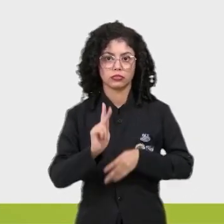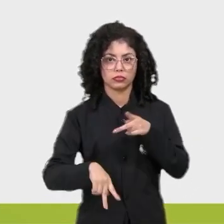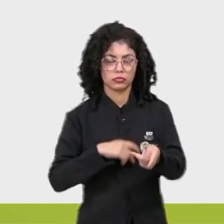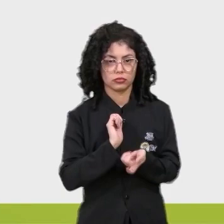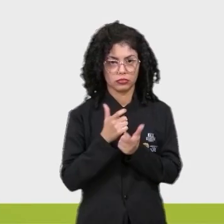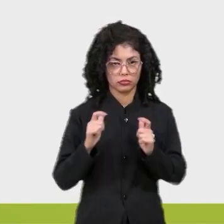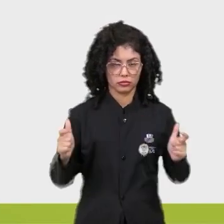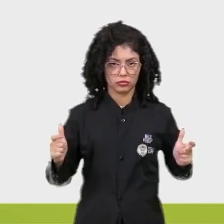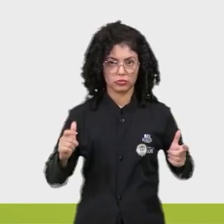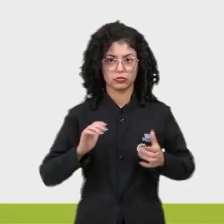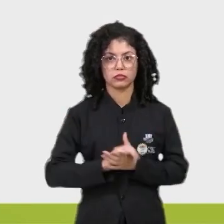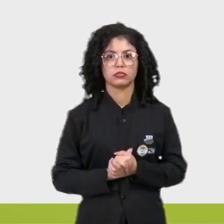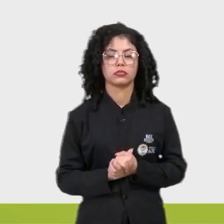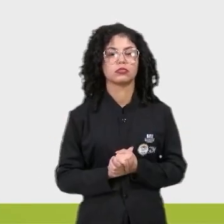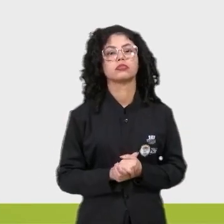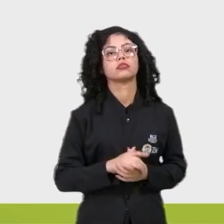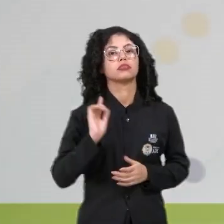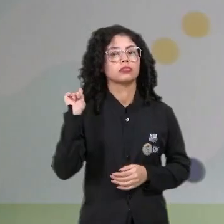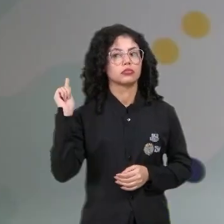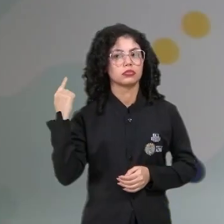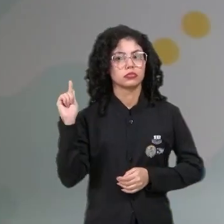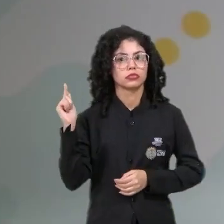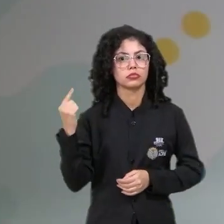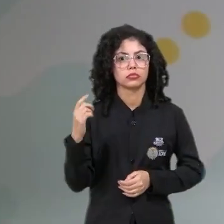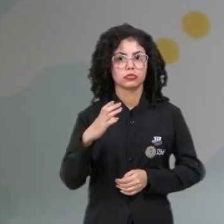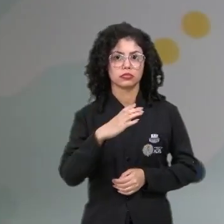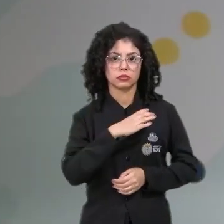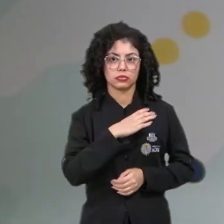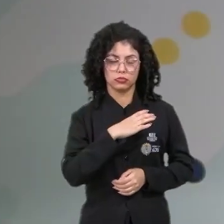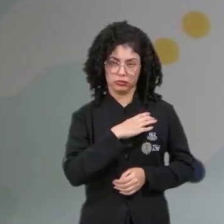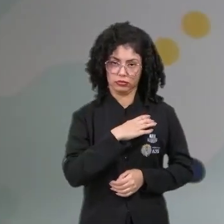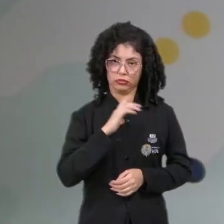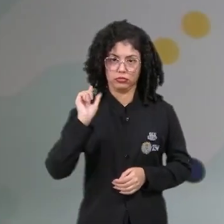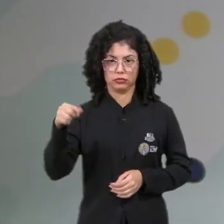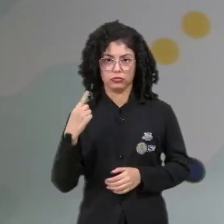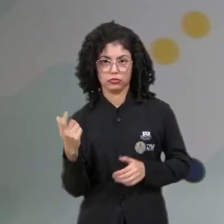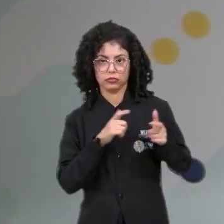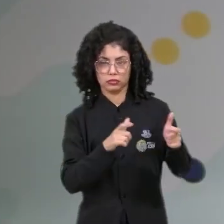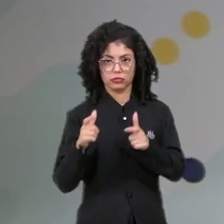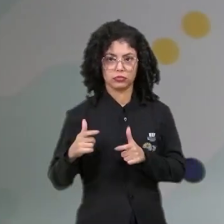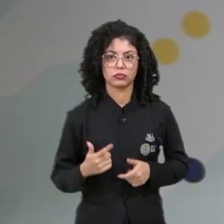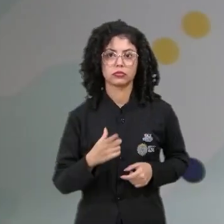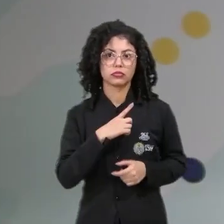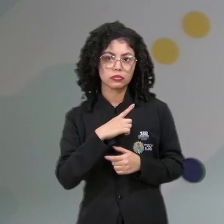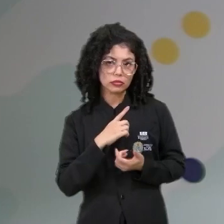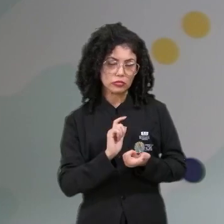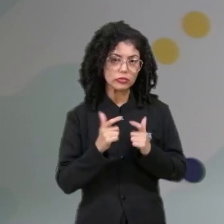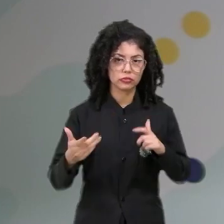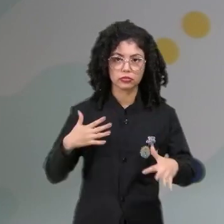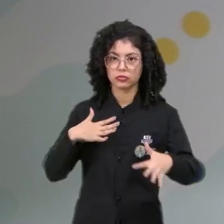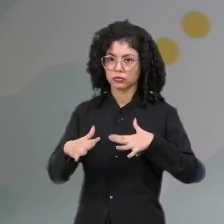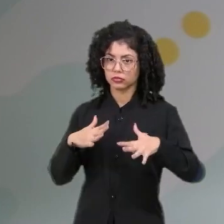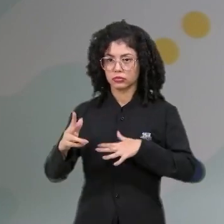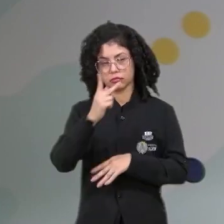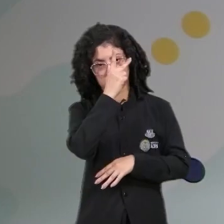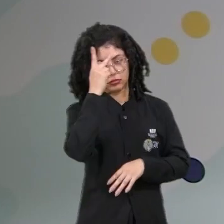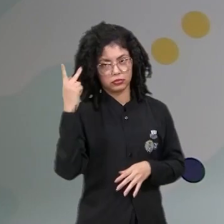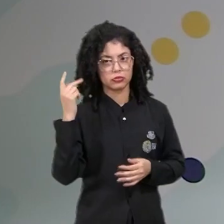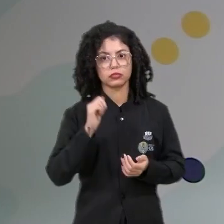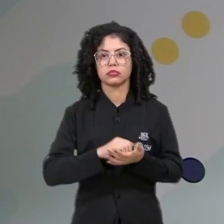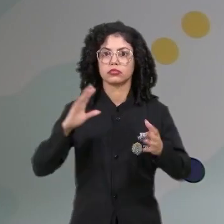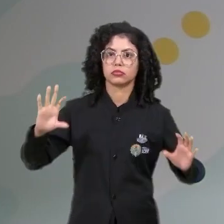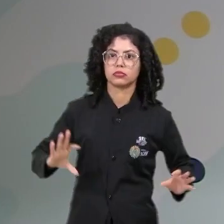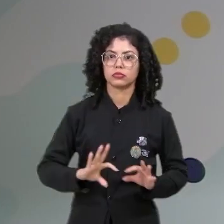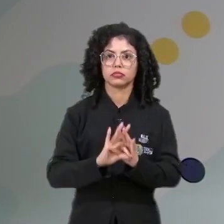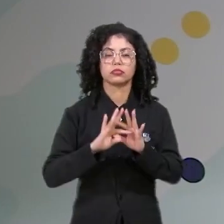de habitantes. Então, para a geografia, a cidade é aquela área ali onde tem uma maior movimentação de pessoas